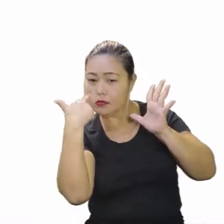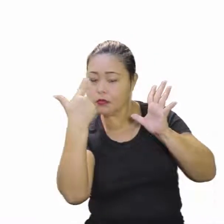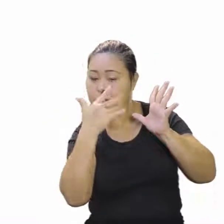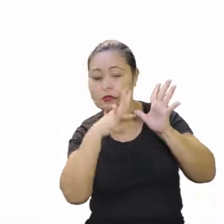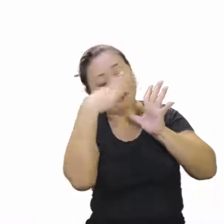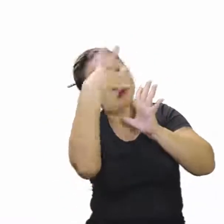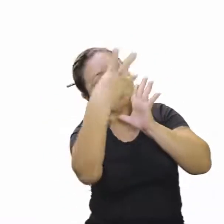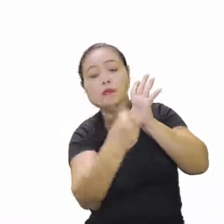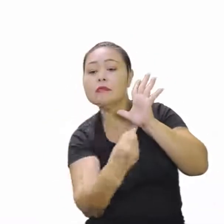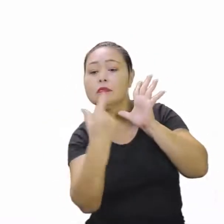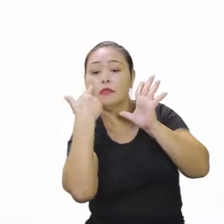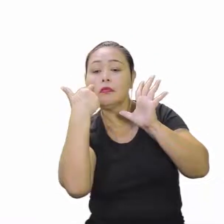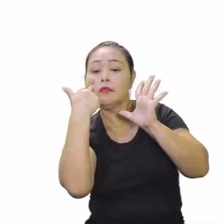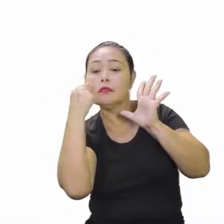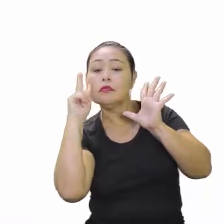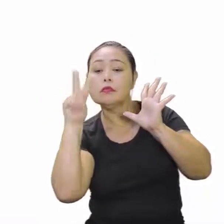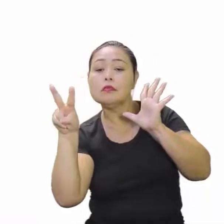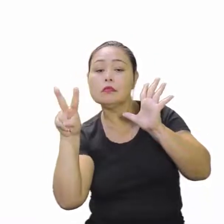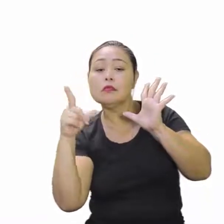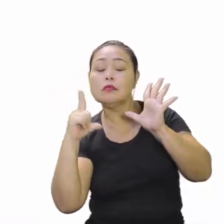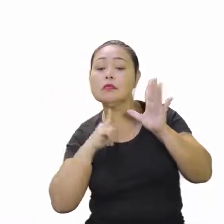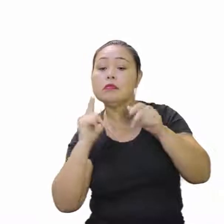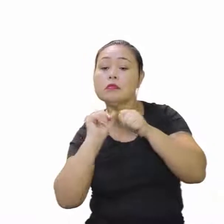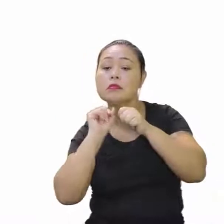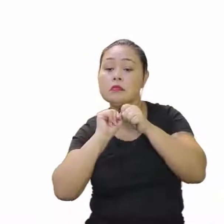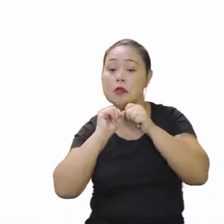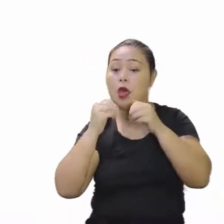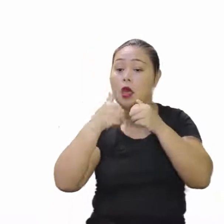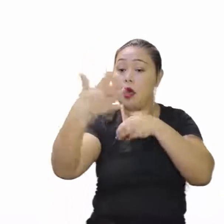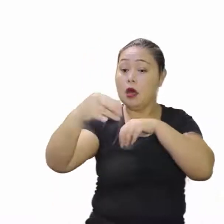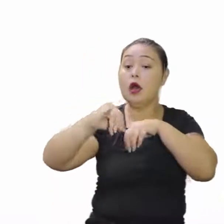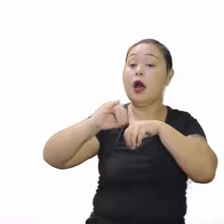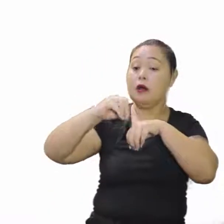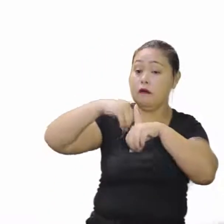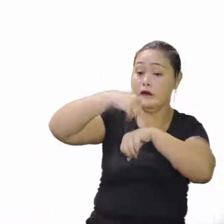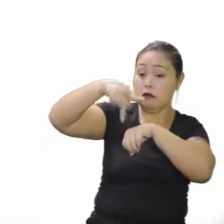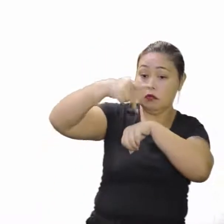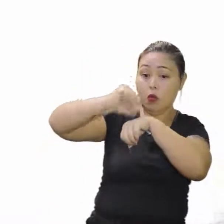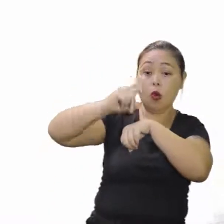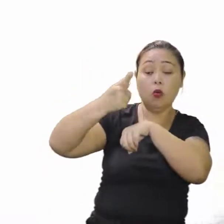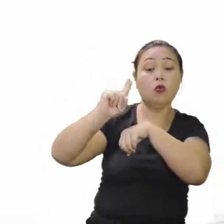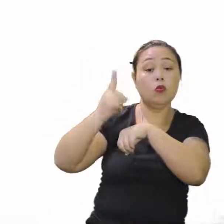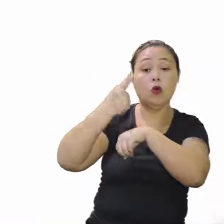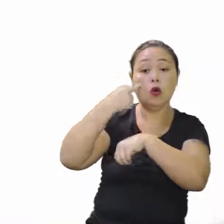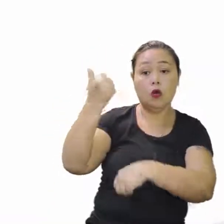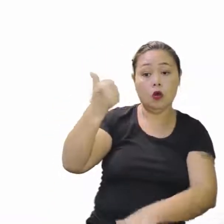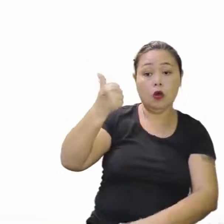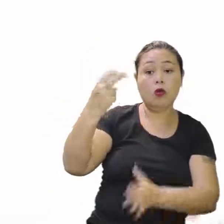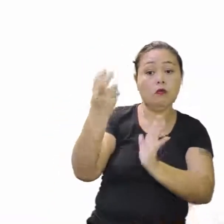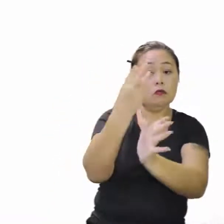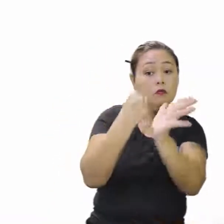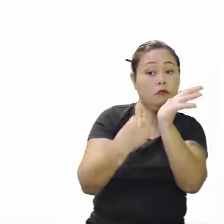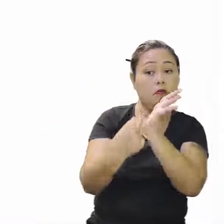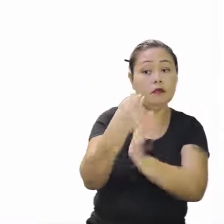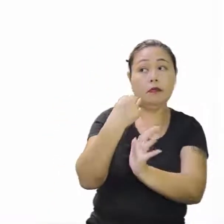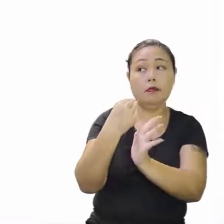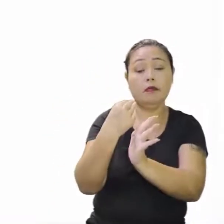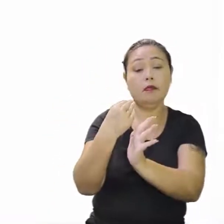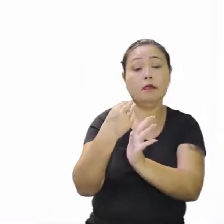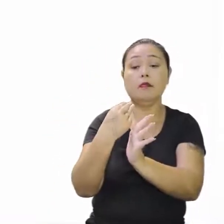nós falamos de Amazônia, observe que nós temos a Amazônia Internacional, como você vê no primeiro mapa,